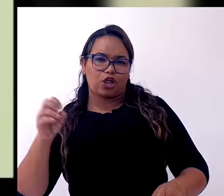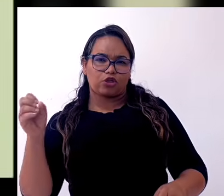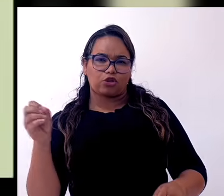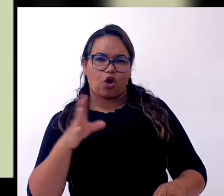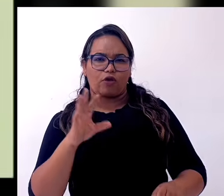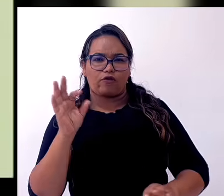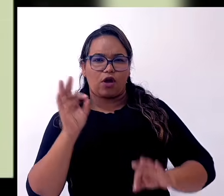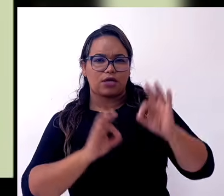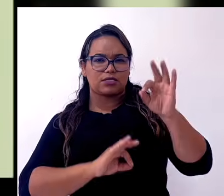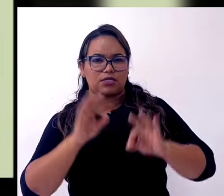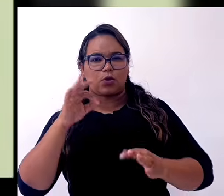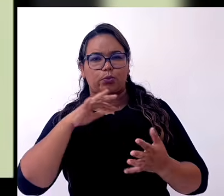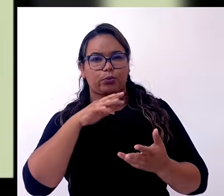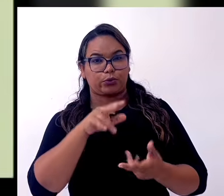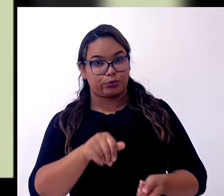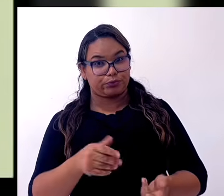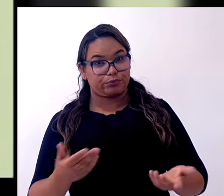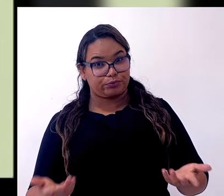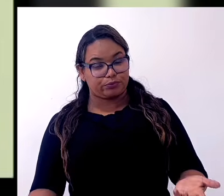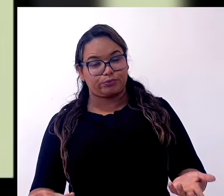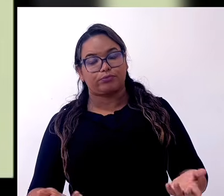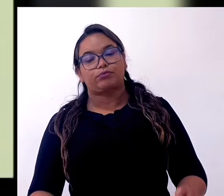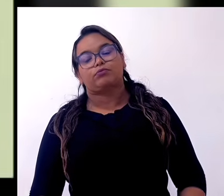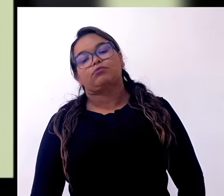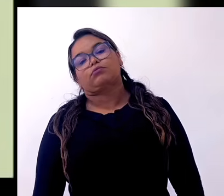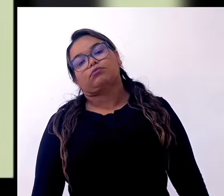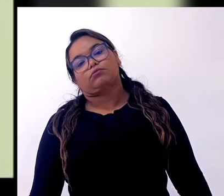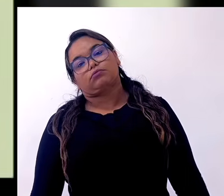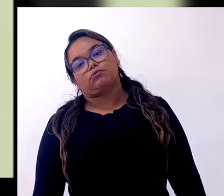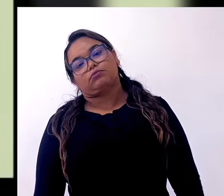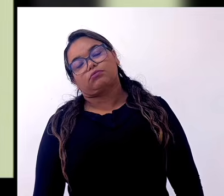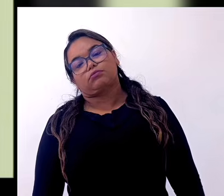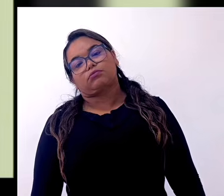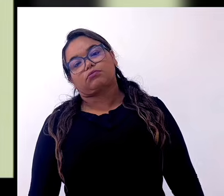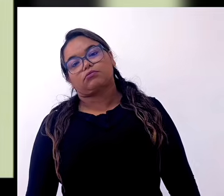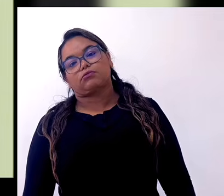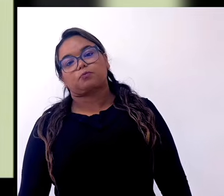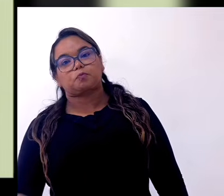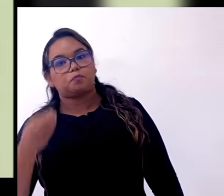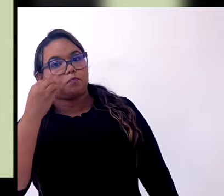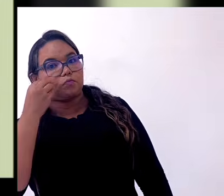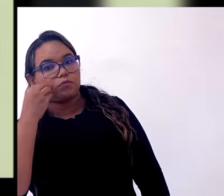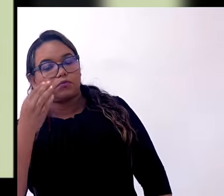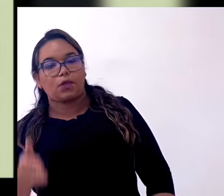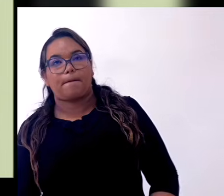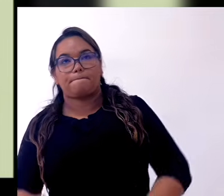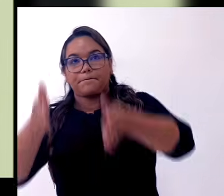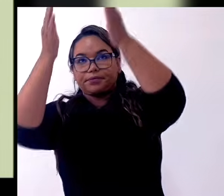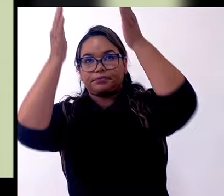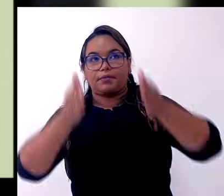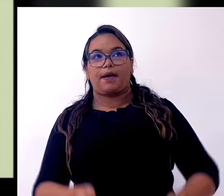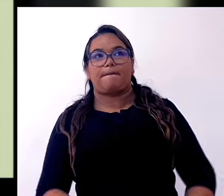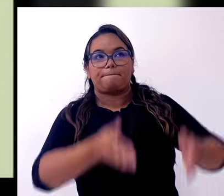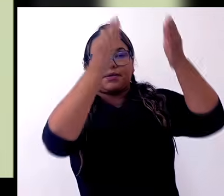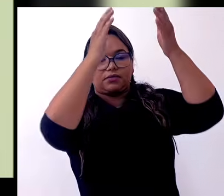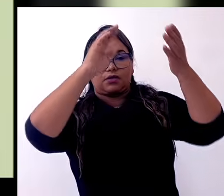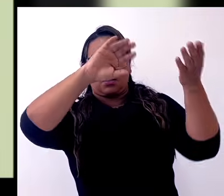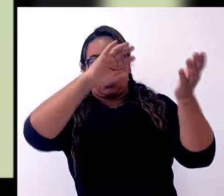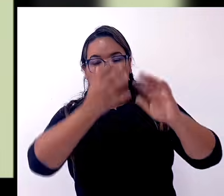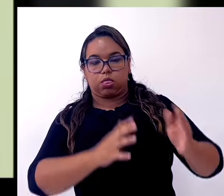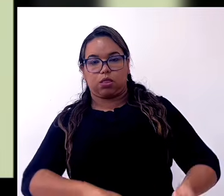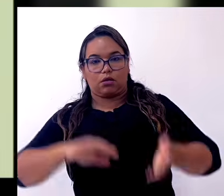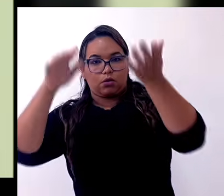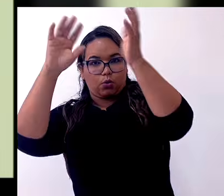Gary Hart, o que você tem a dizer sobre isso? Há uma chance que o presidente dos Estados Unidos use esse